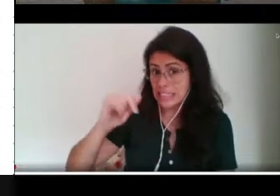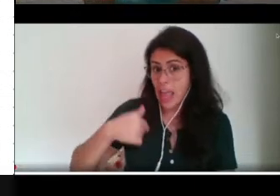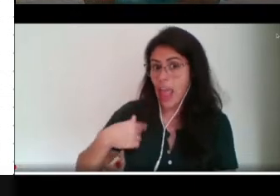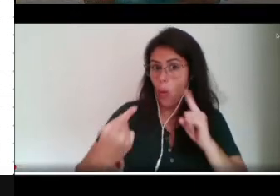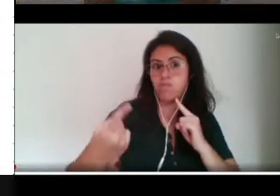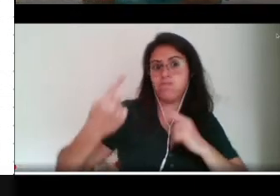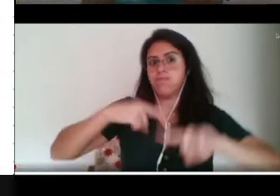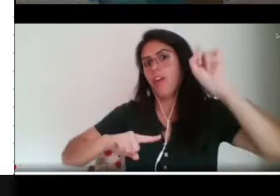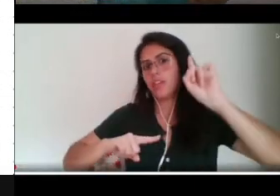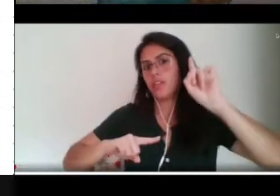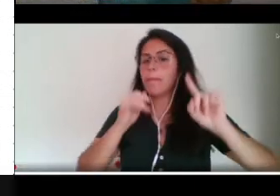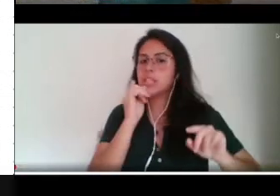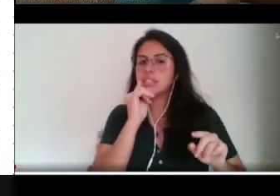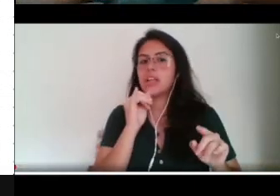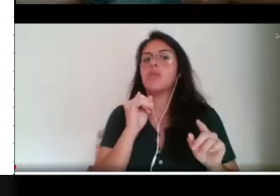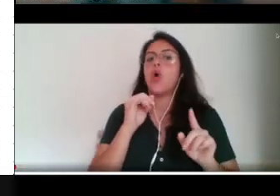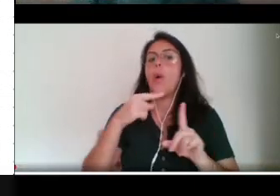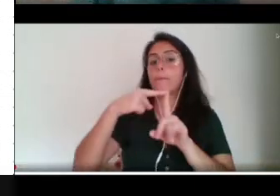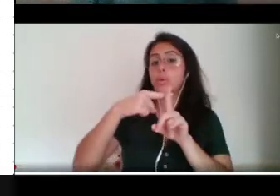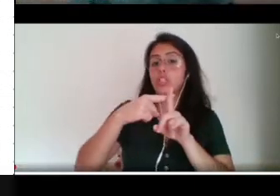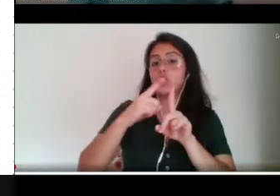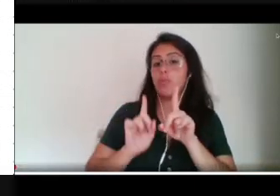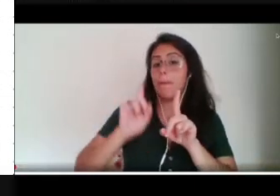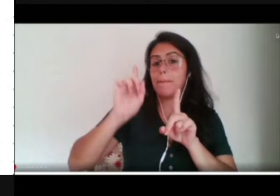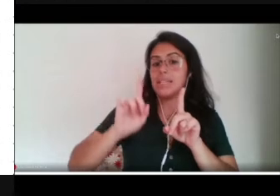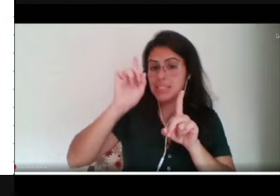baixo, a gravidade é positiva.